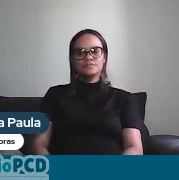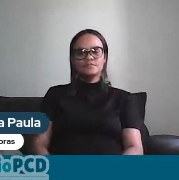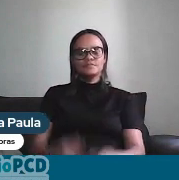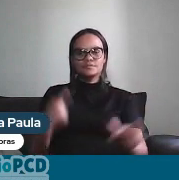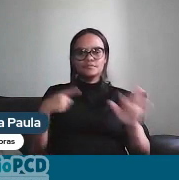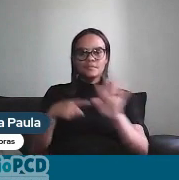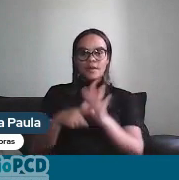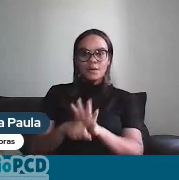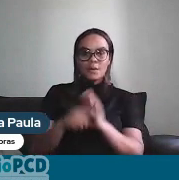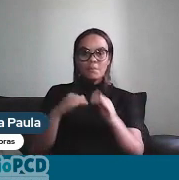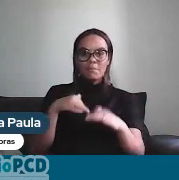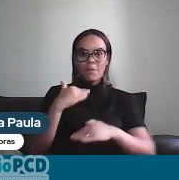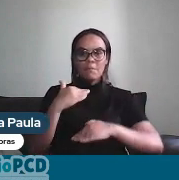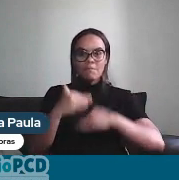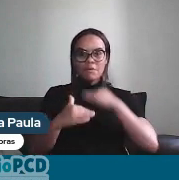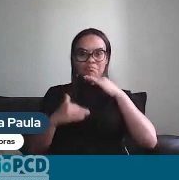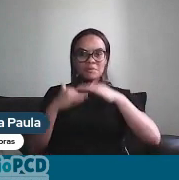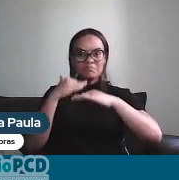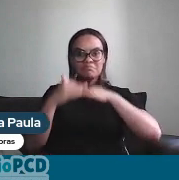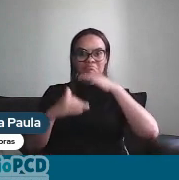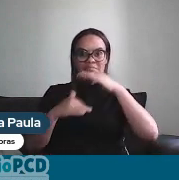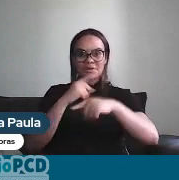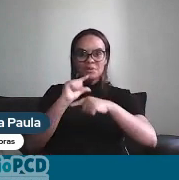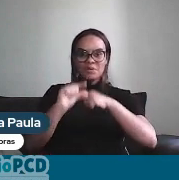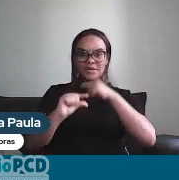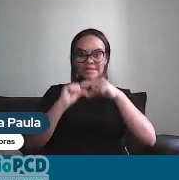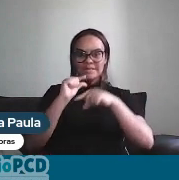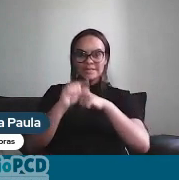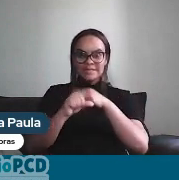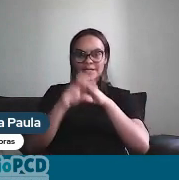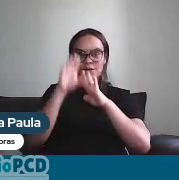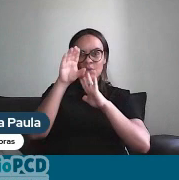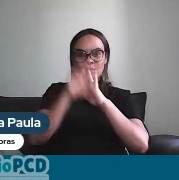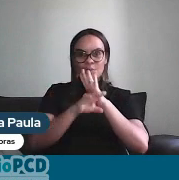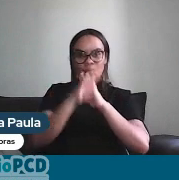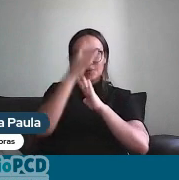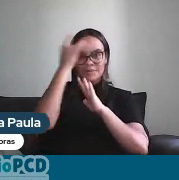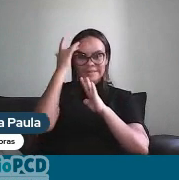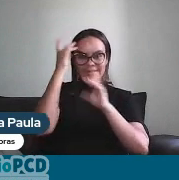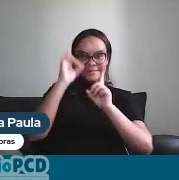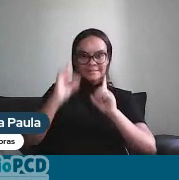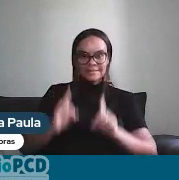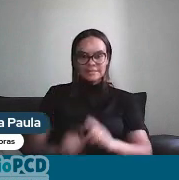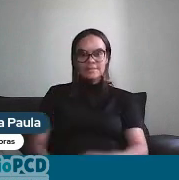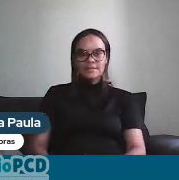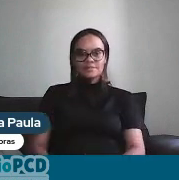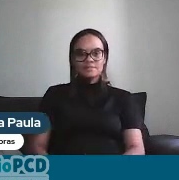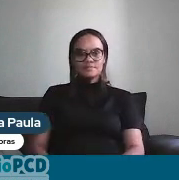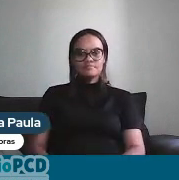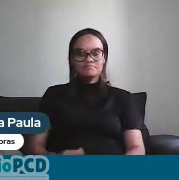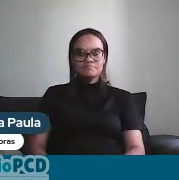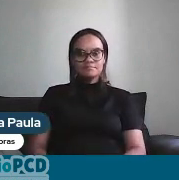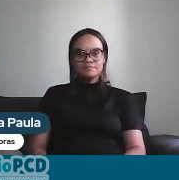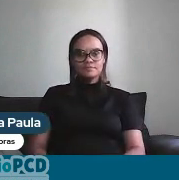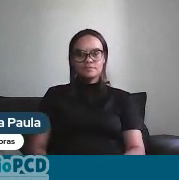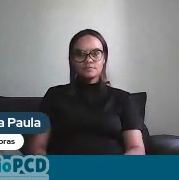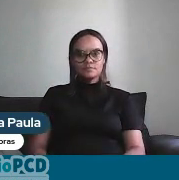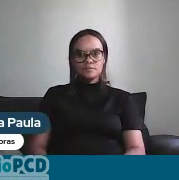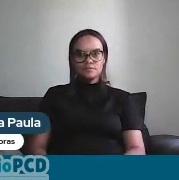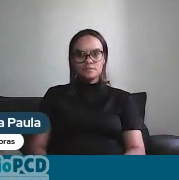foram evoluindo com o conceito de pessoa com deficiência. Daí